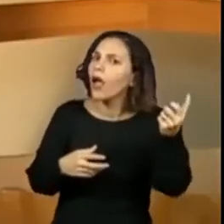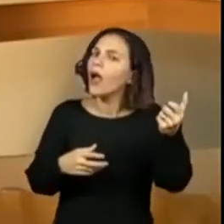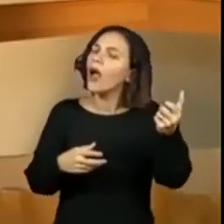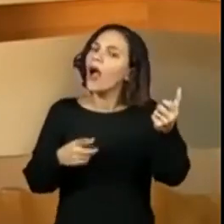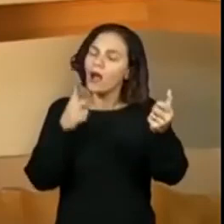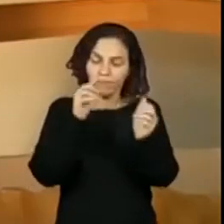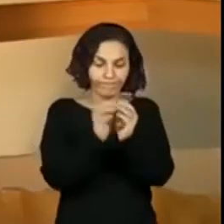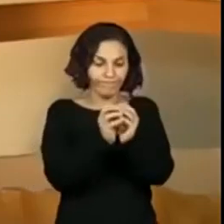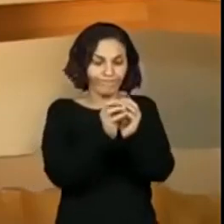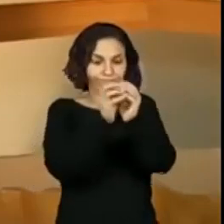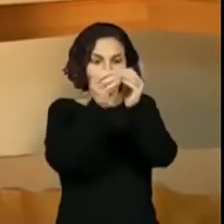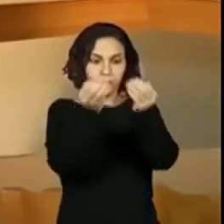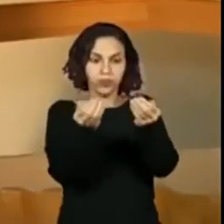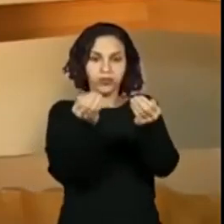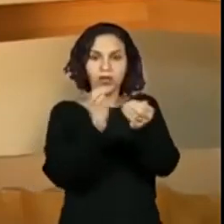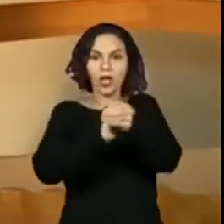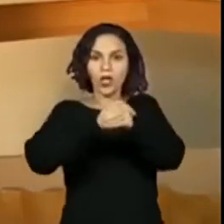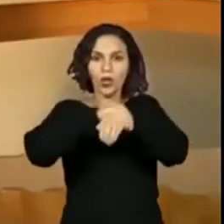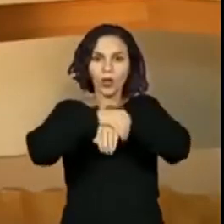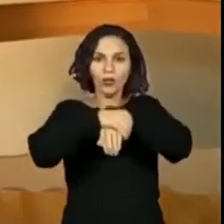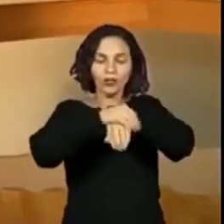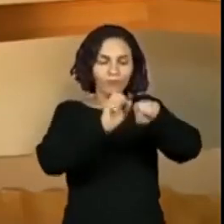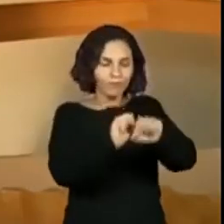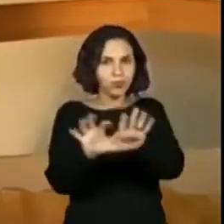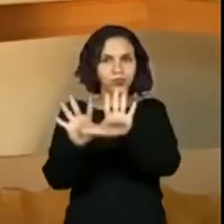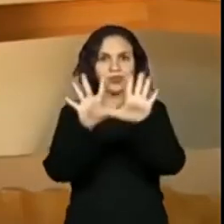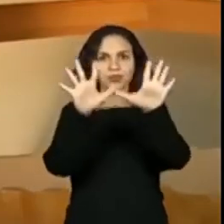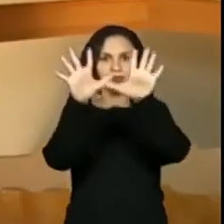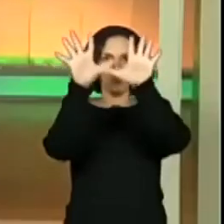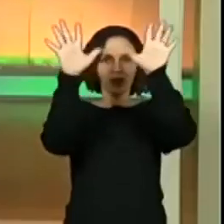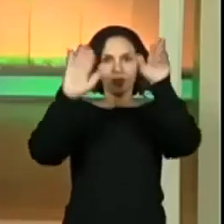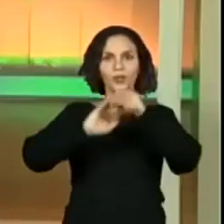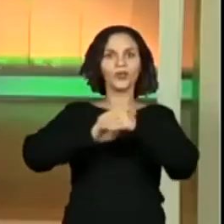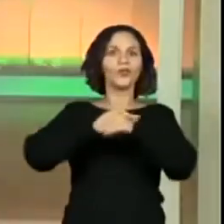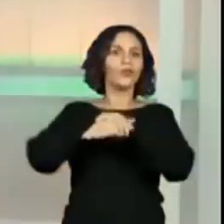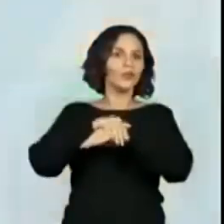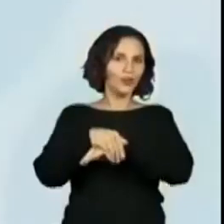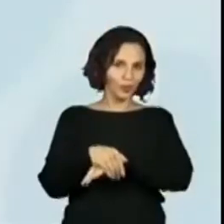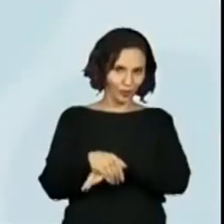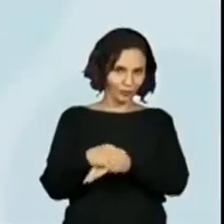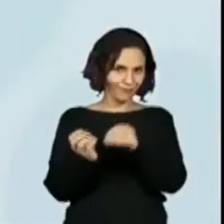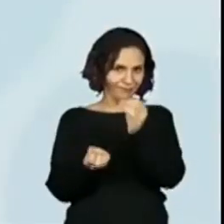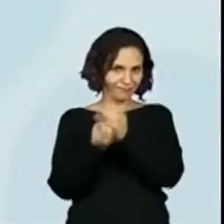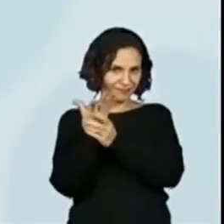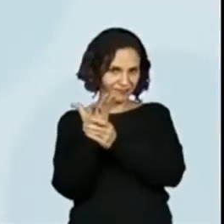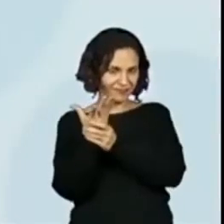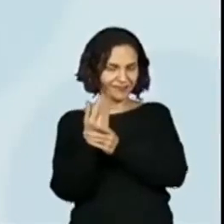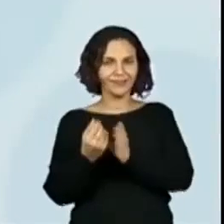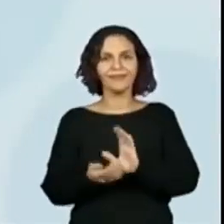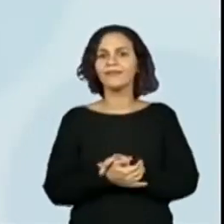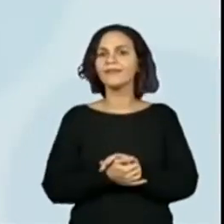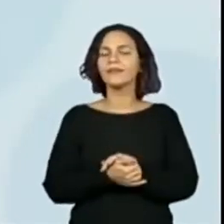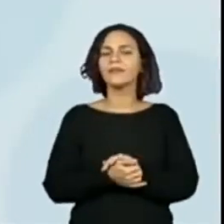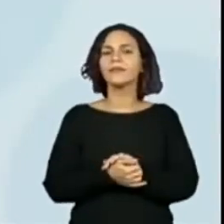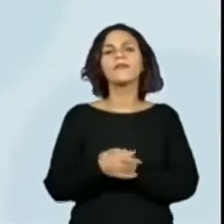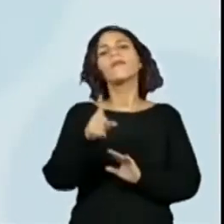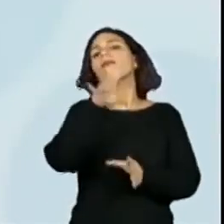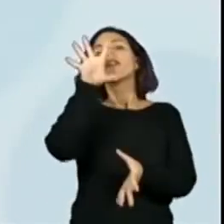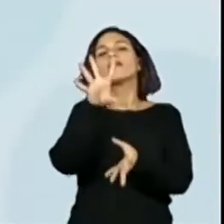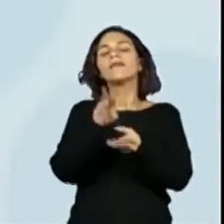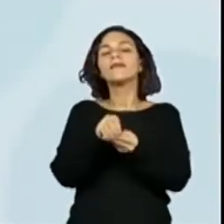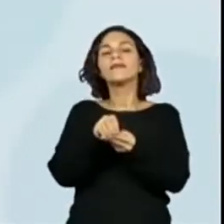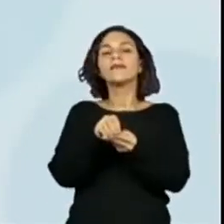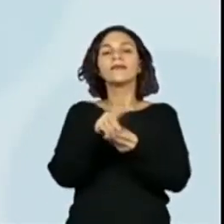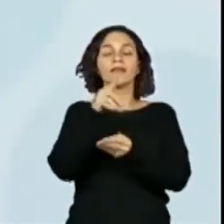eles abrem, rompem o coco e aí a noite surge. Qual é o desfecho da lenda?